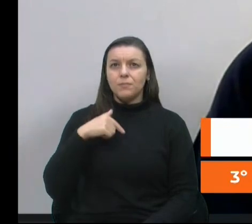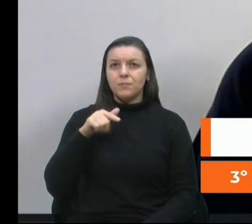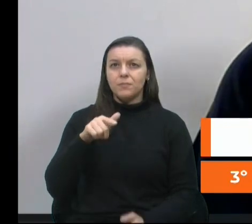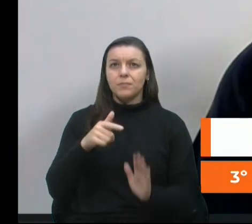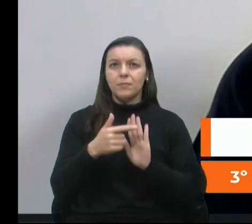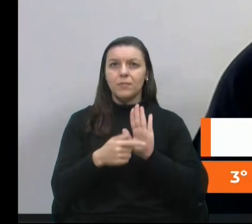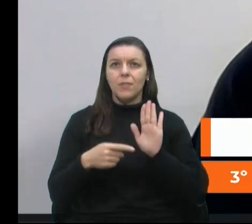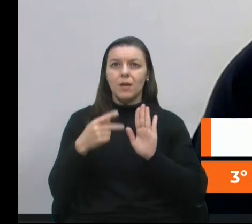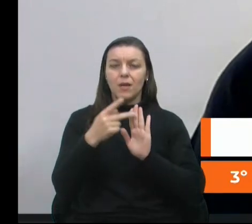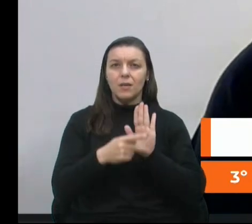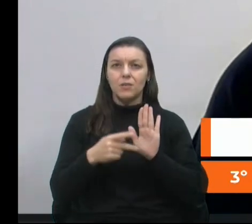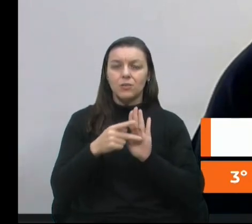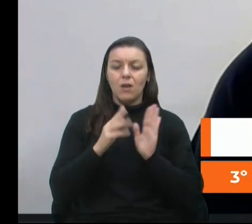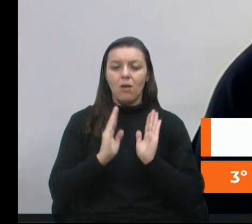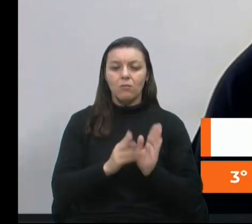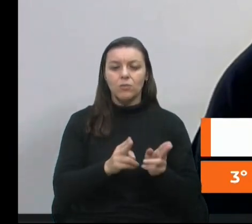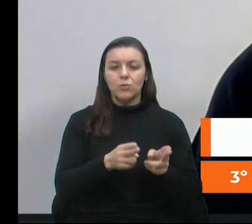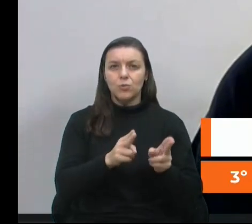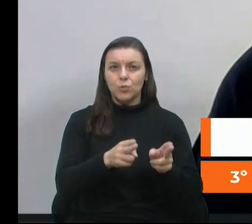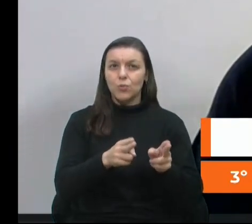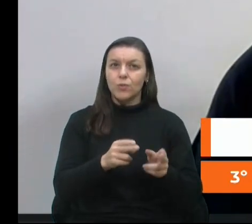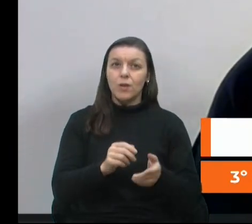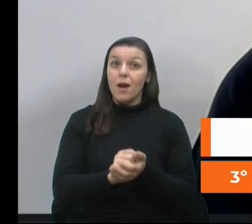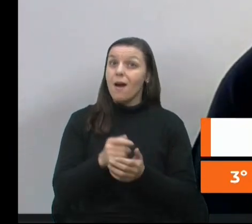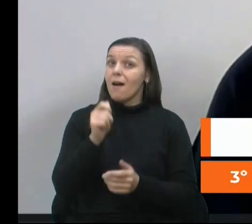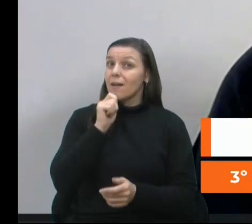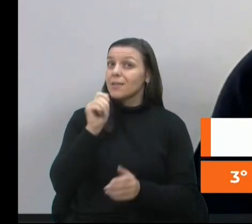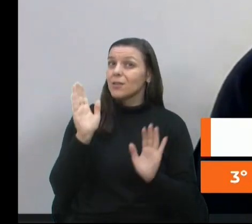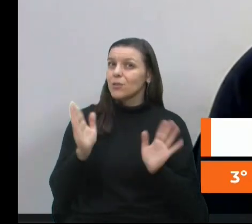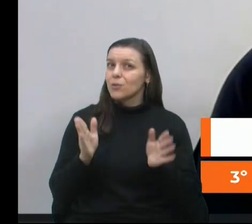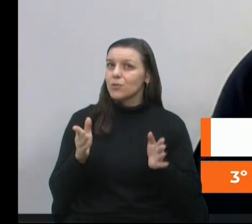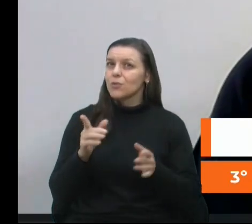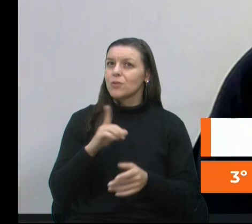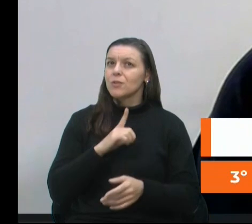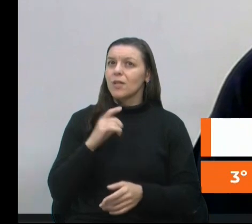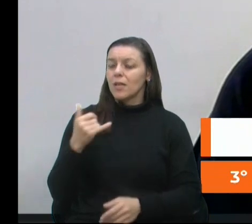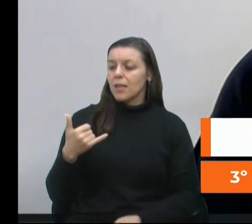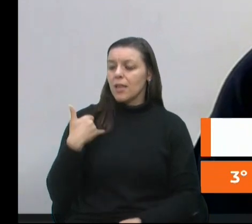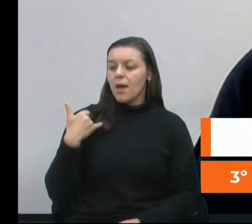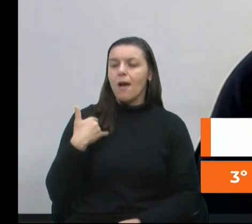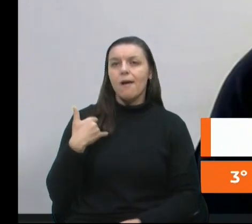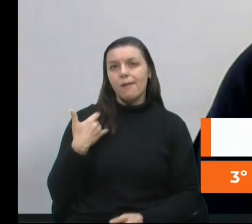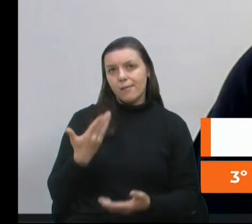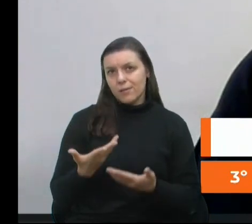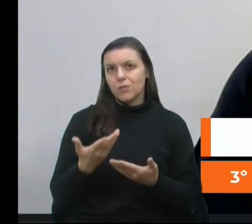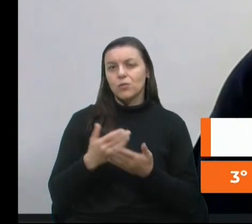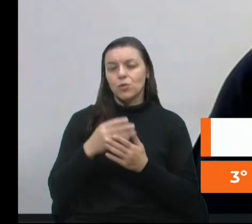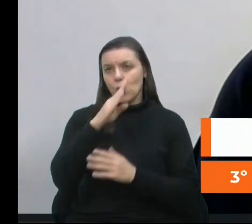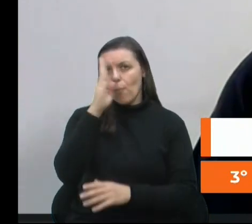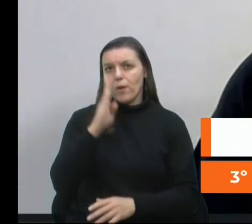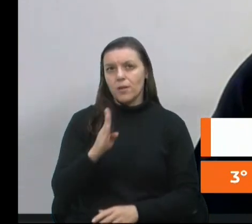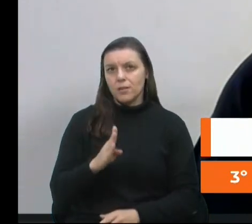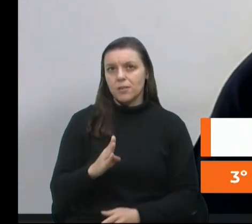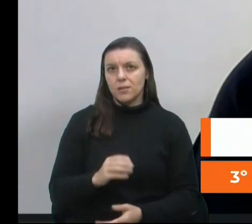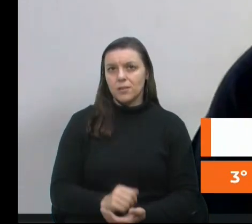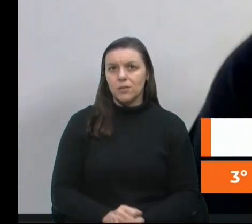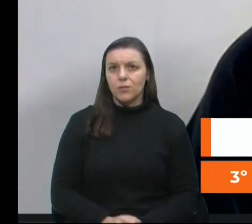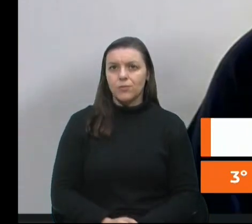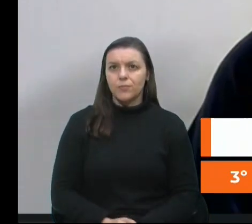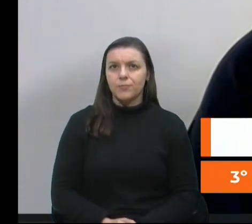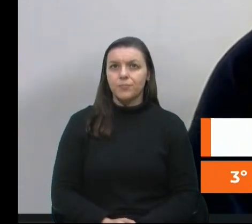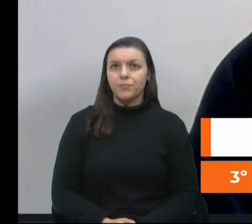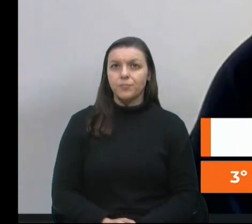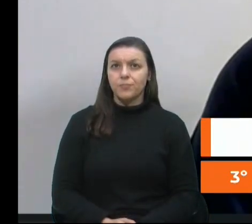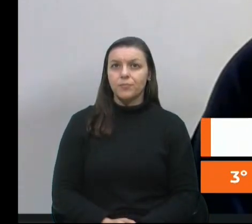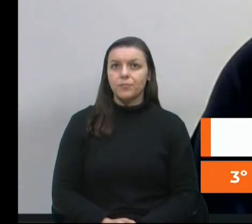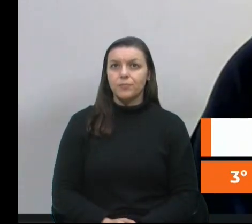se perpetuou por muito tempo e ainda hoje é a imagem que se perpetua para a maioria das pessoas no Brasil e no mundo. Só